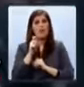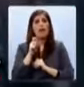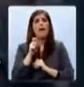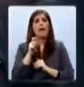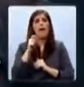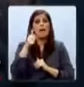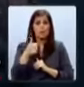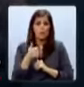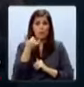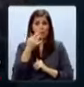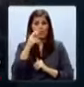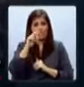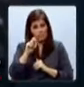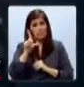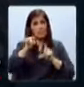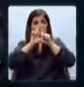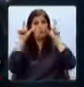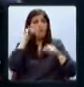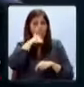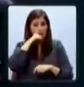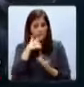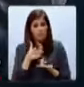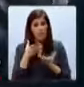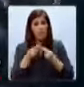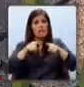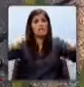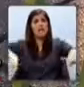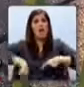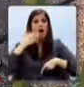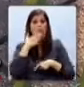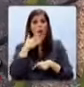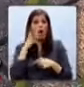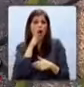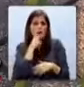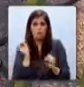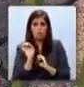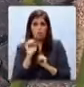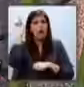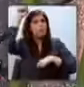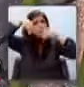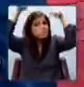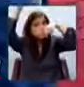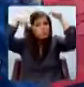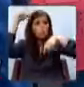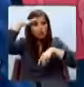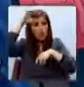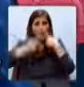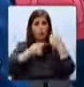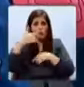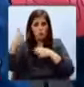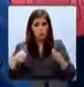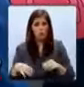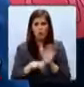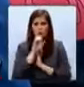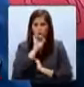e secundária de Vinhais. As salas de aula não aquecem, chove em alguns espaços da escola. Nós não temos nenhumas condições,